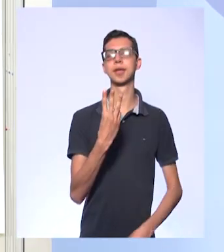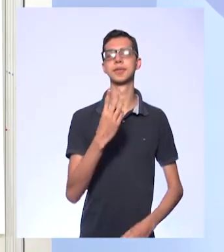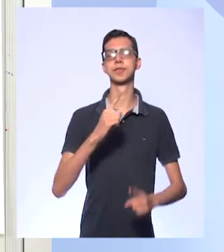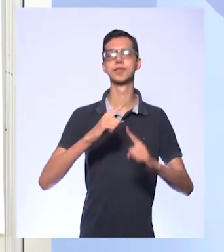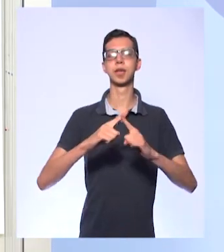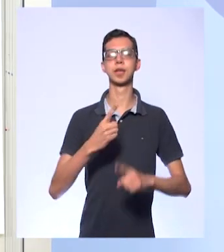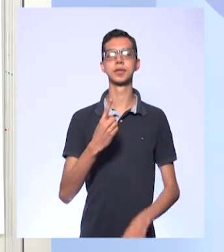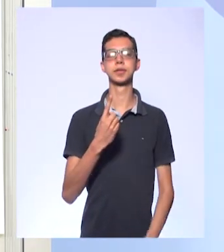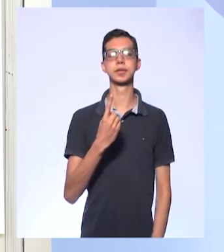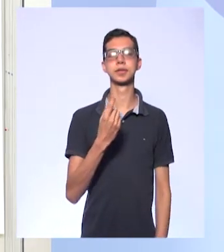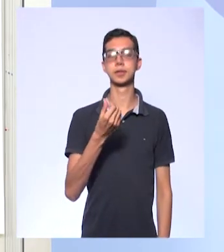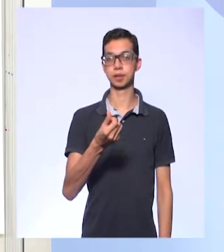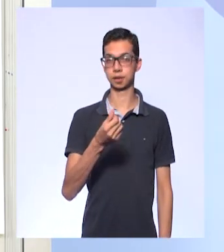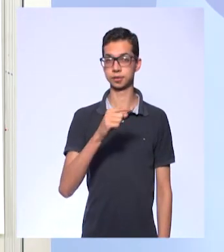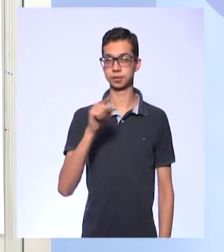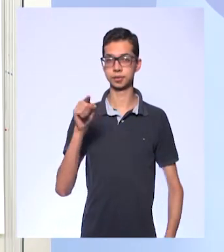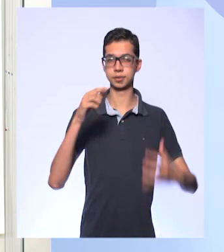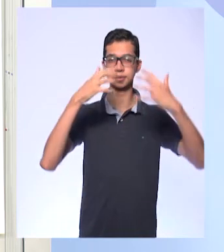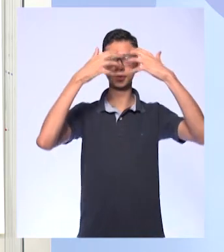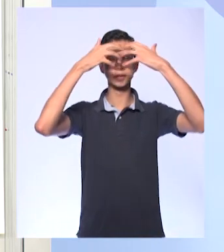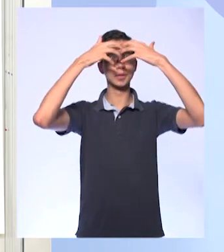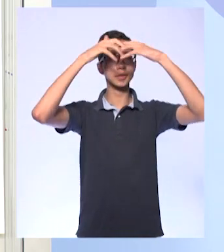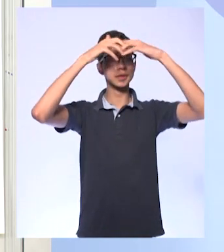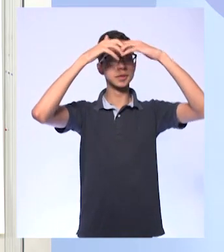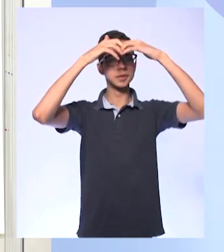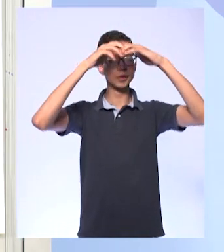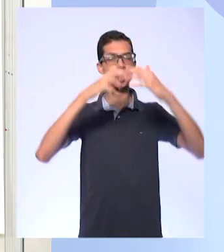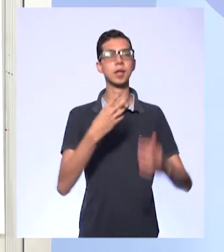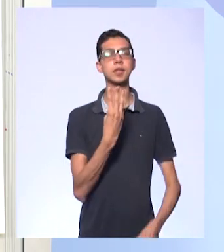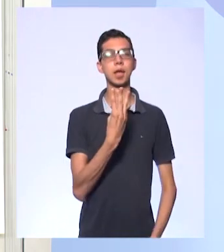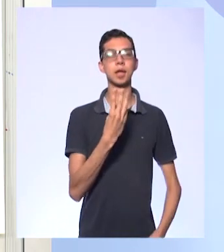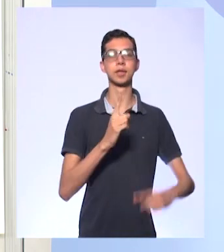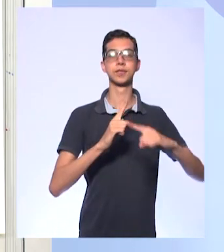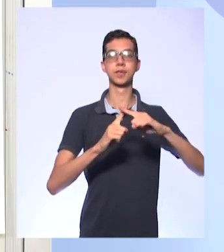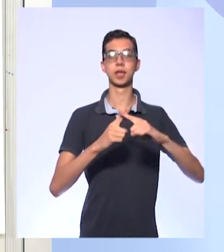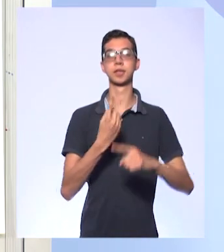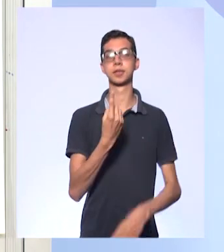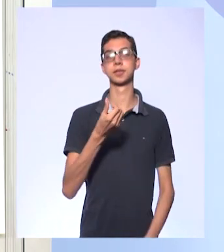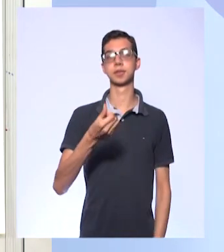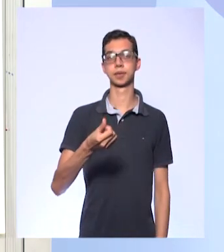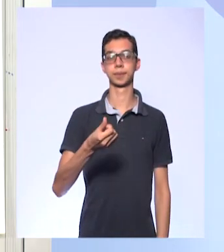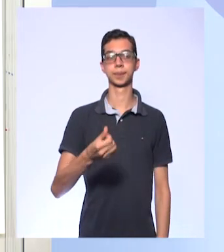16, dane de cabeça. Vamos lá. 3 vezes 16 de cabeça vai dar